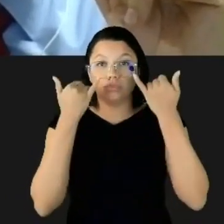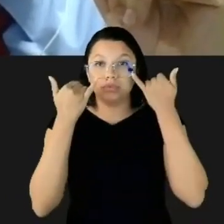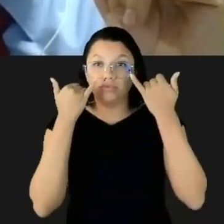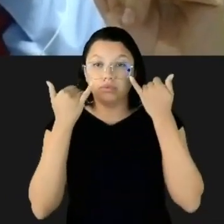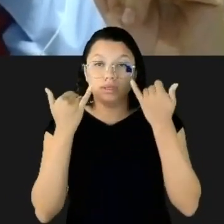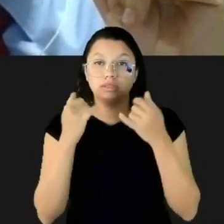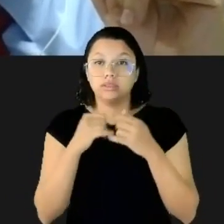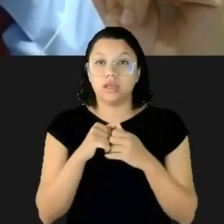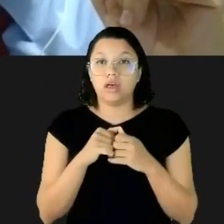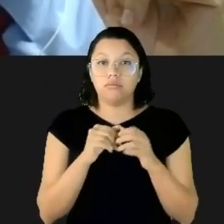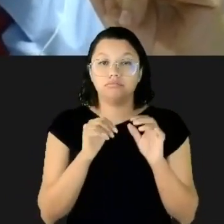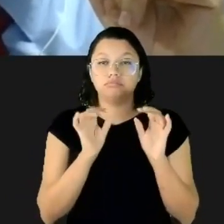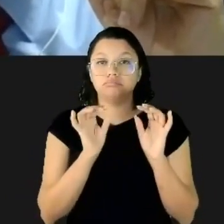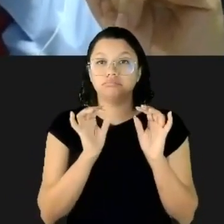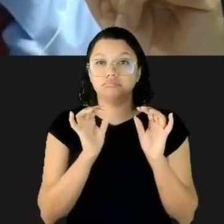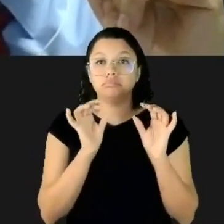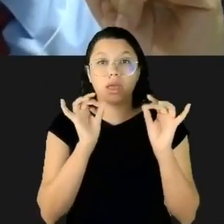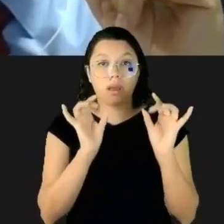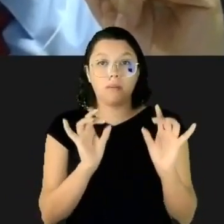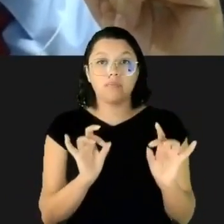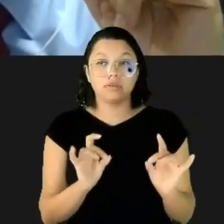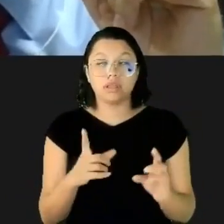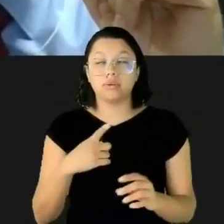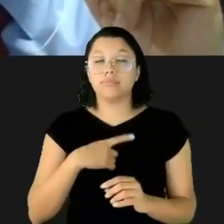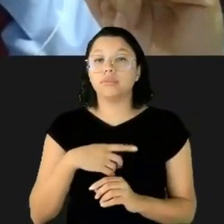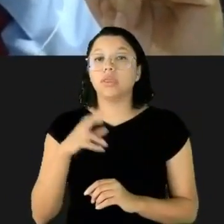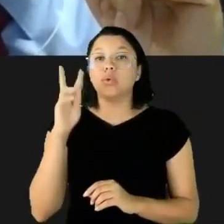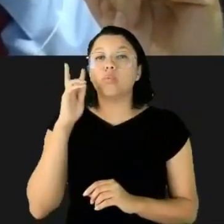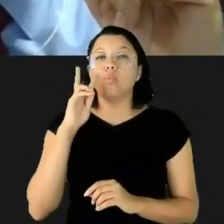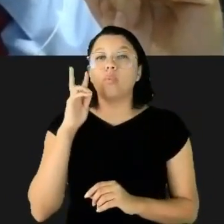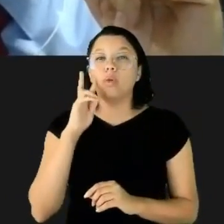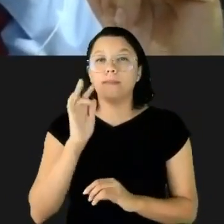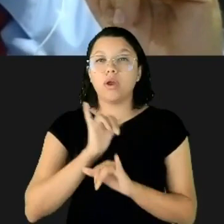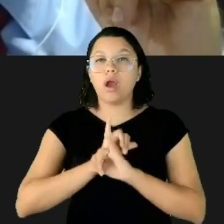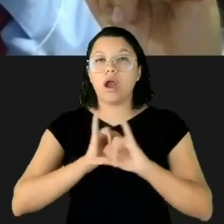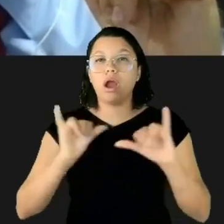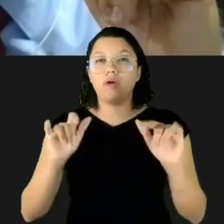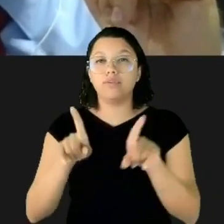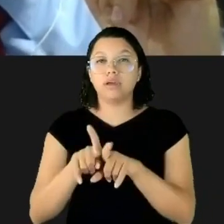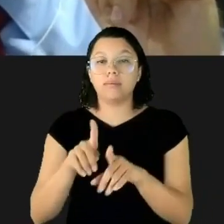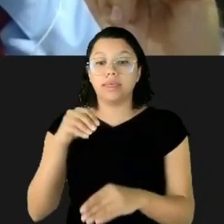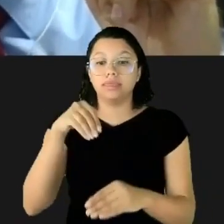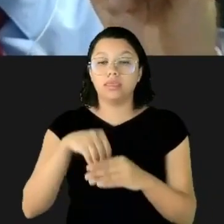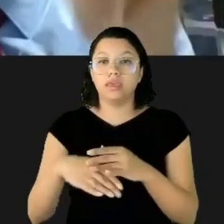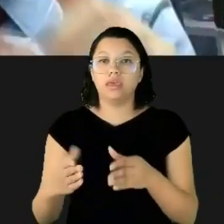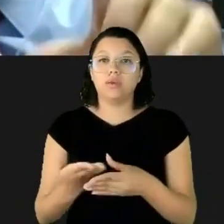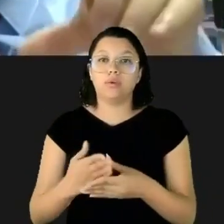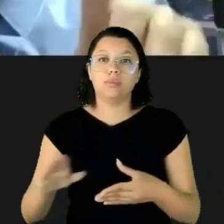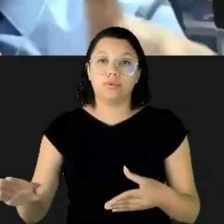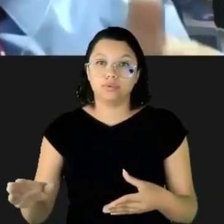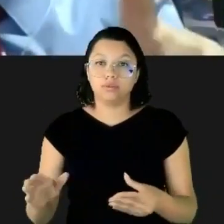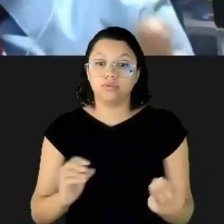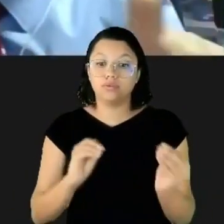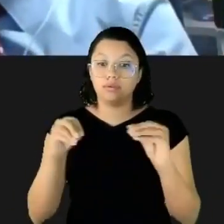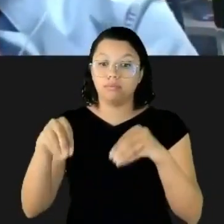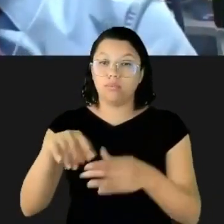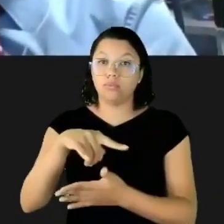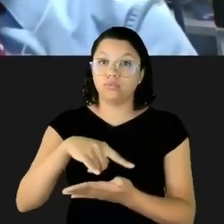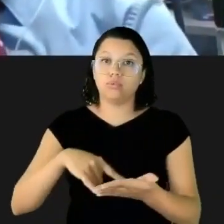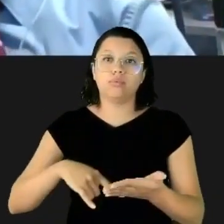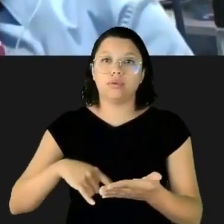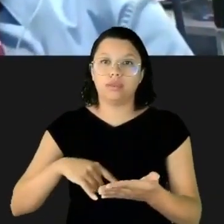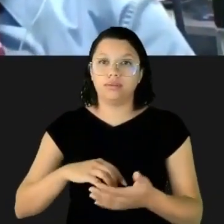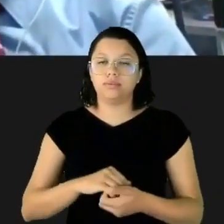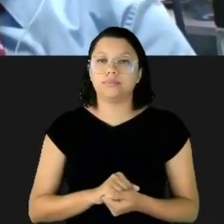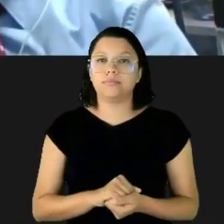informação específica e tem um lembrete também dentro dos autos aí você põe o lembrete no